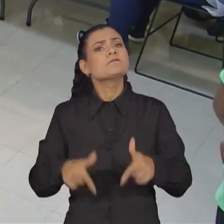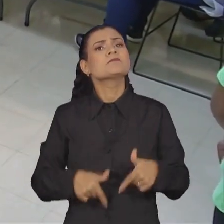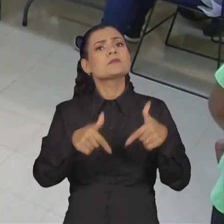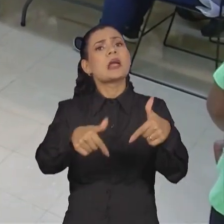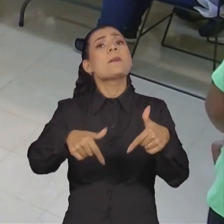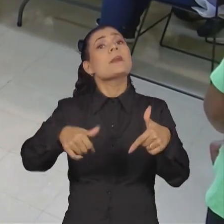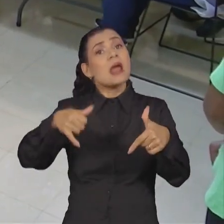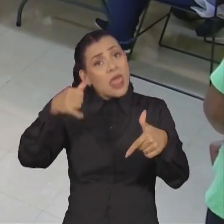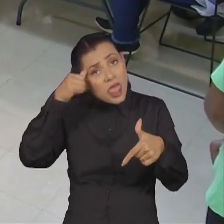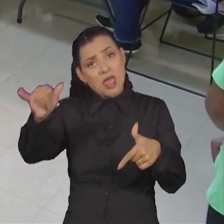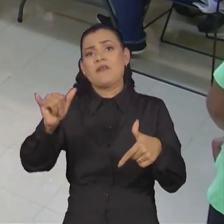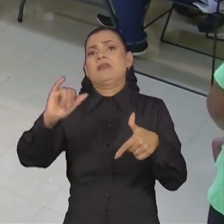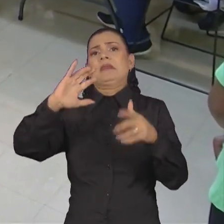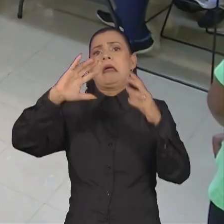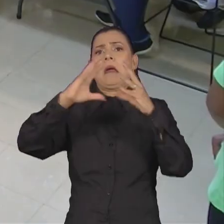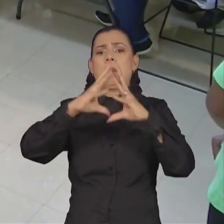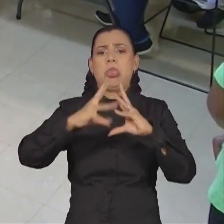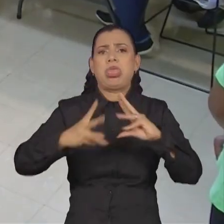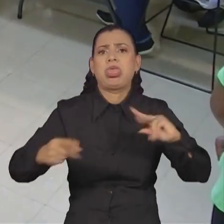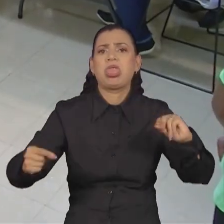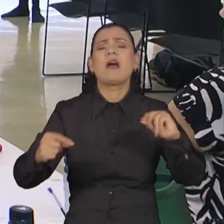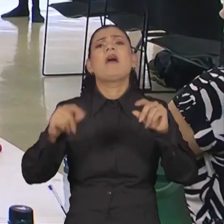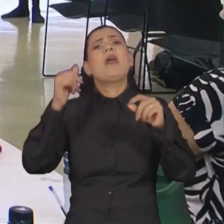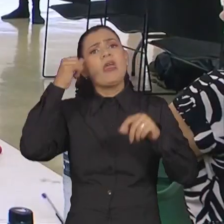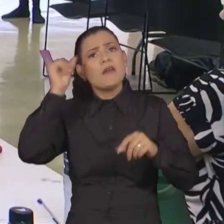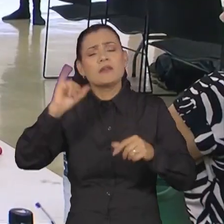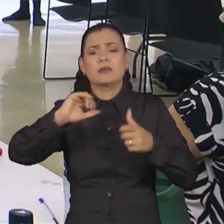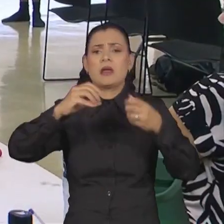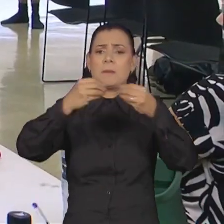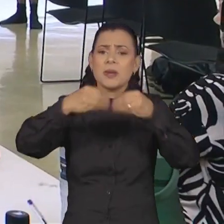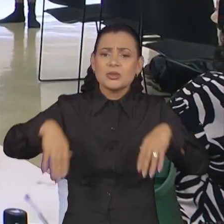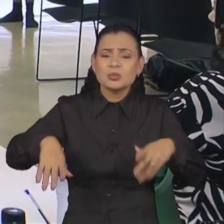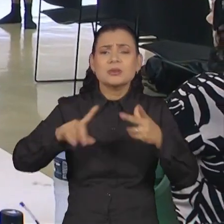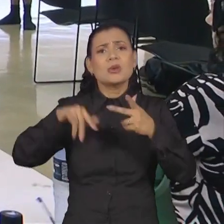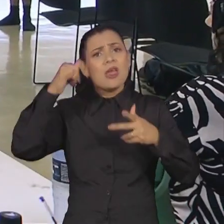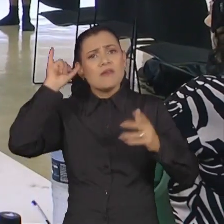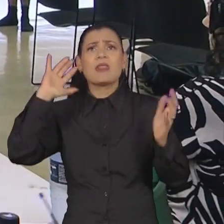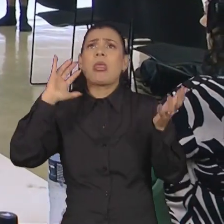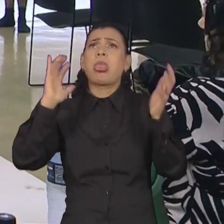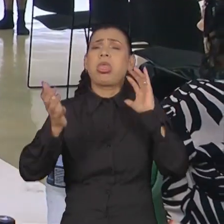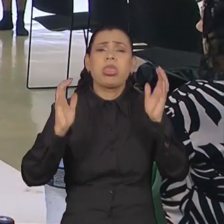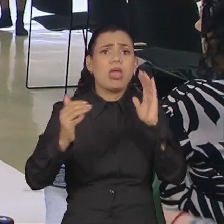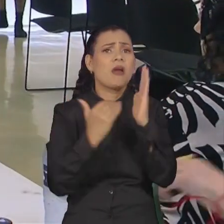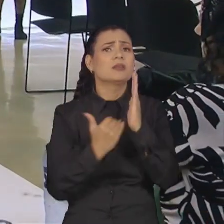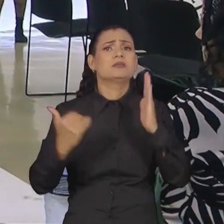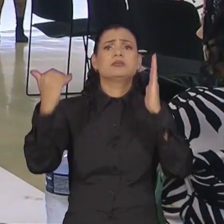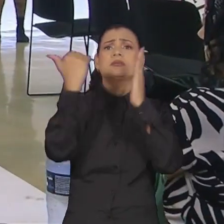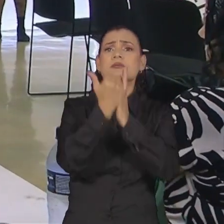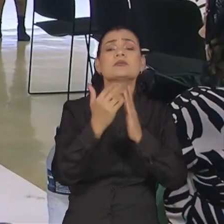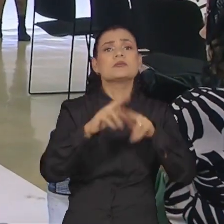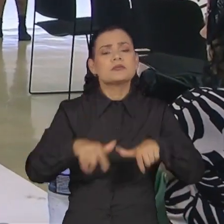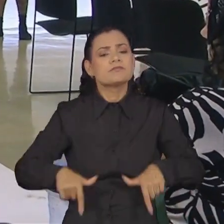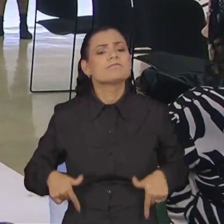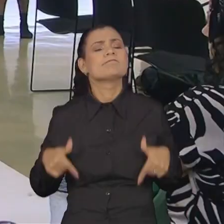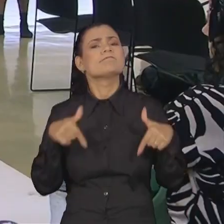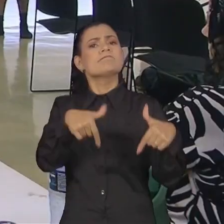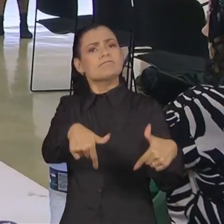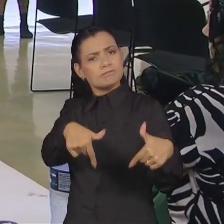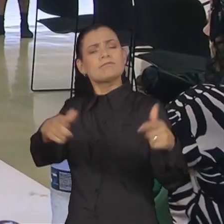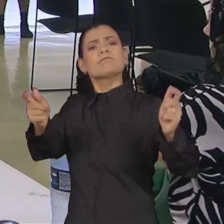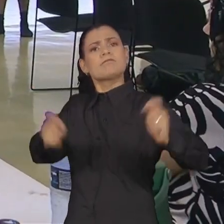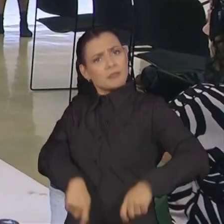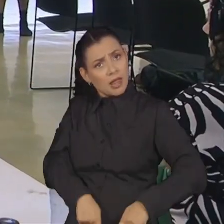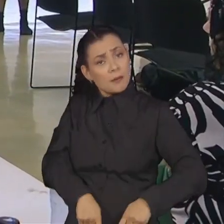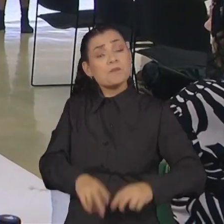impactos que a gente já está sentindo da emergência climática e qual é o papel delas no que a gente chama de enfrentamento, né? A partir da